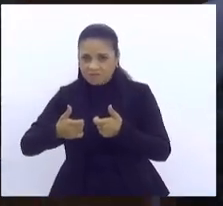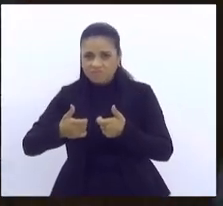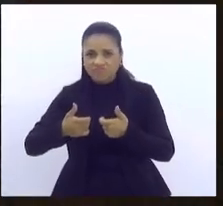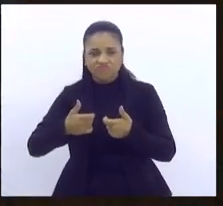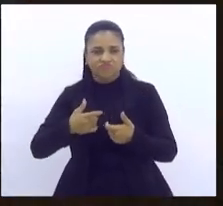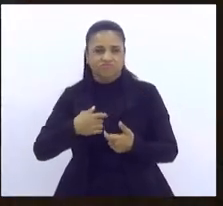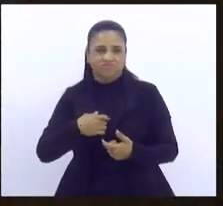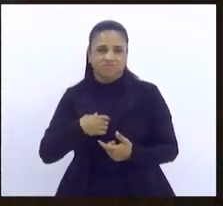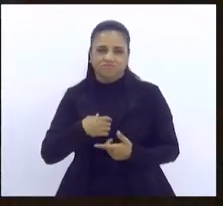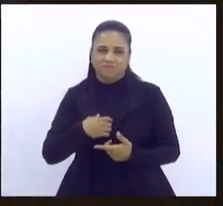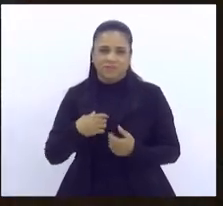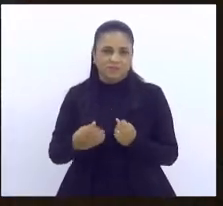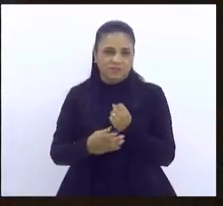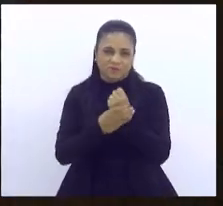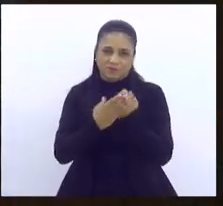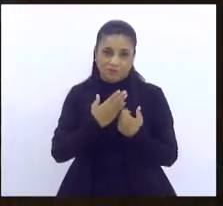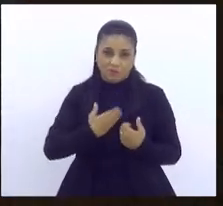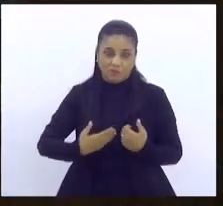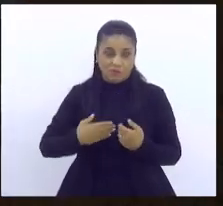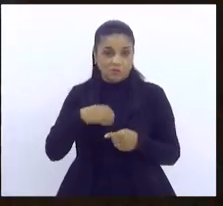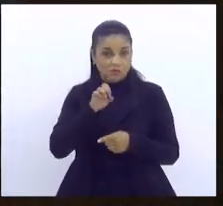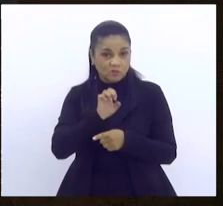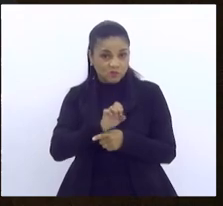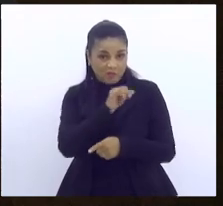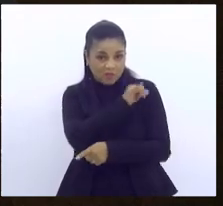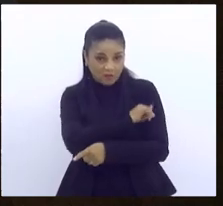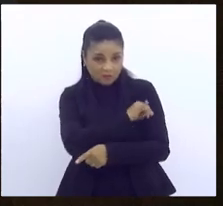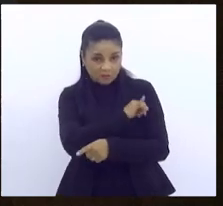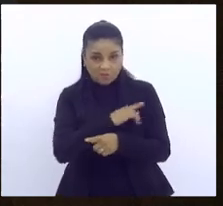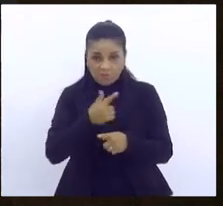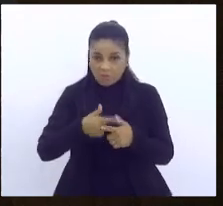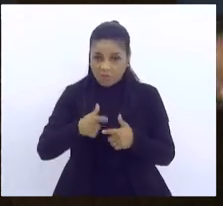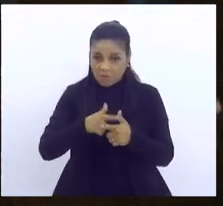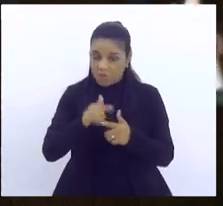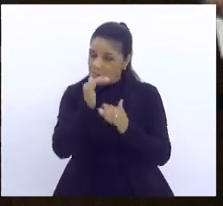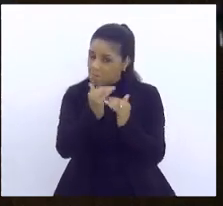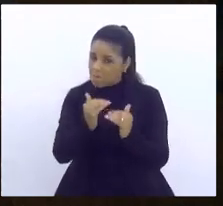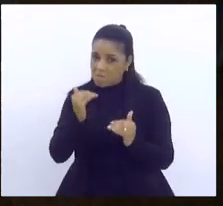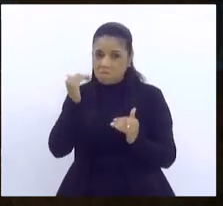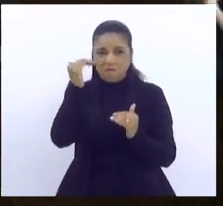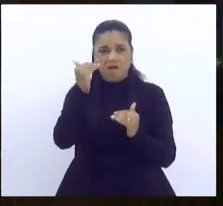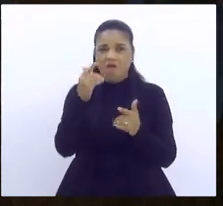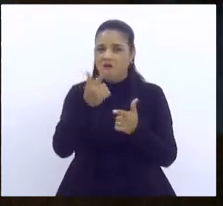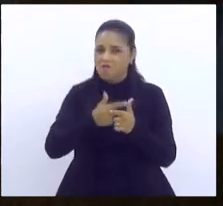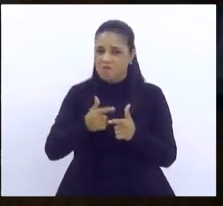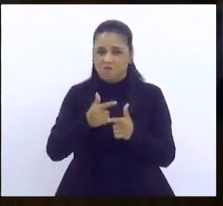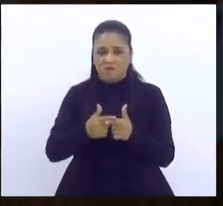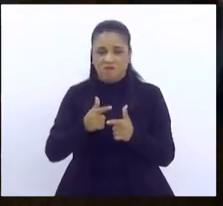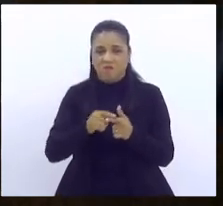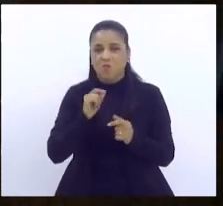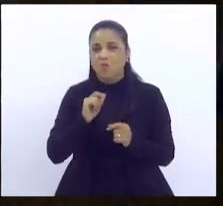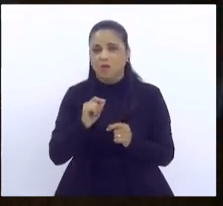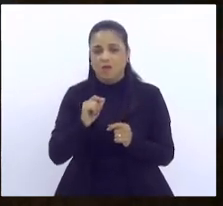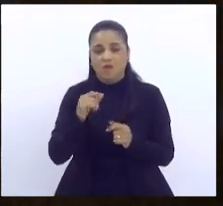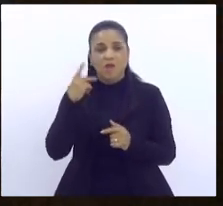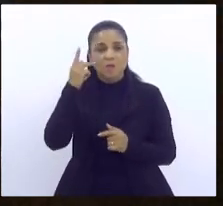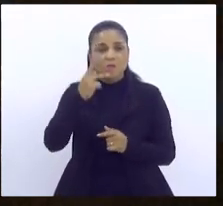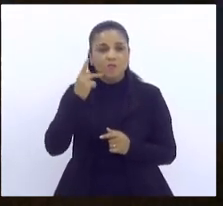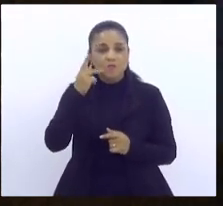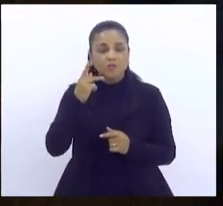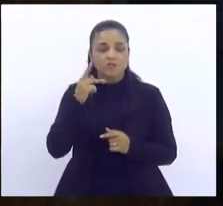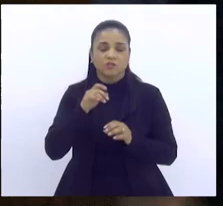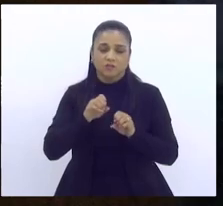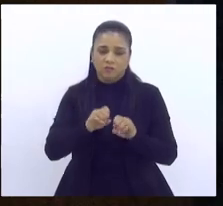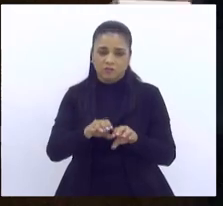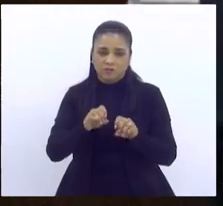O problema do Estado é maior do que a segurança pública, porque passa pelas políticas de